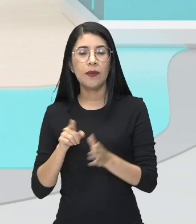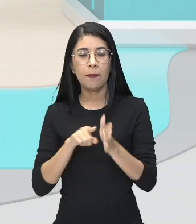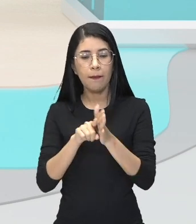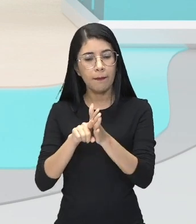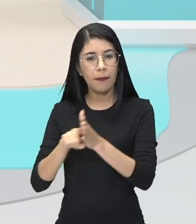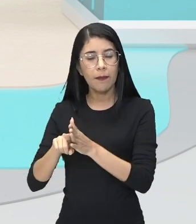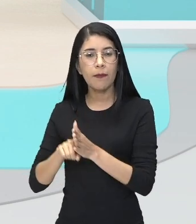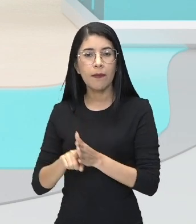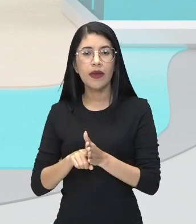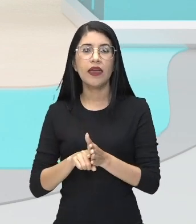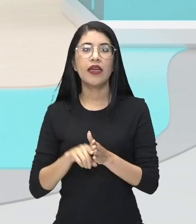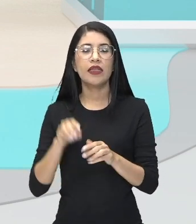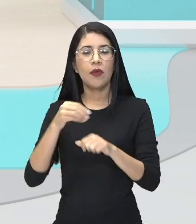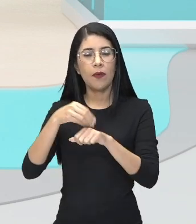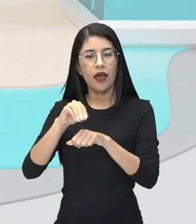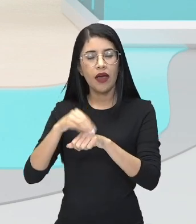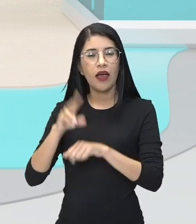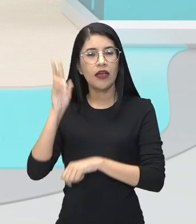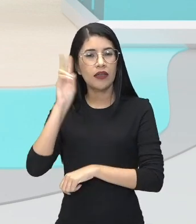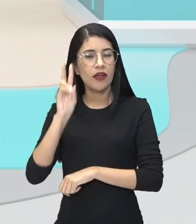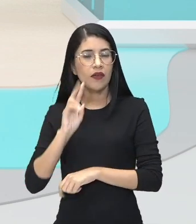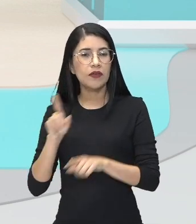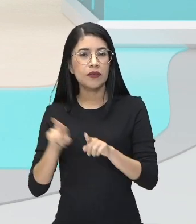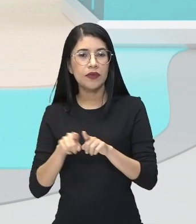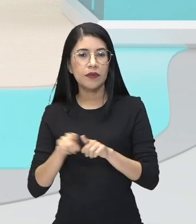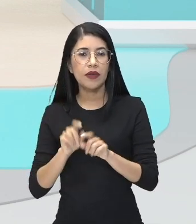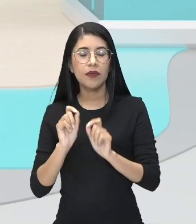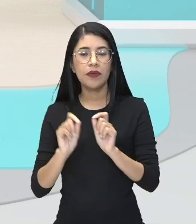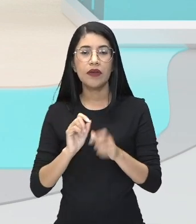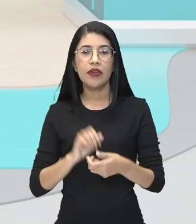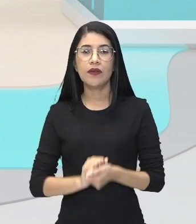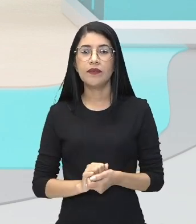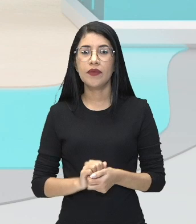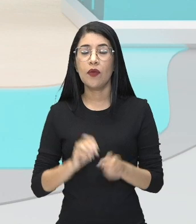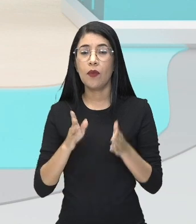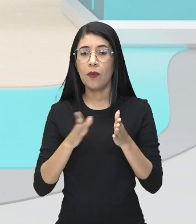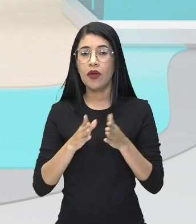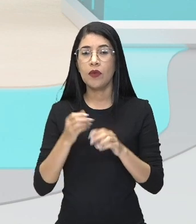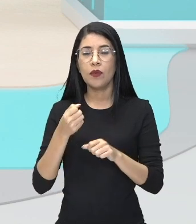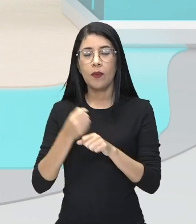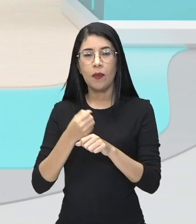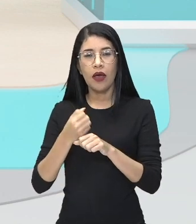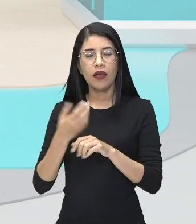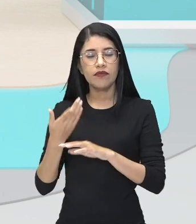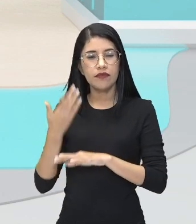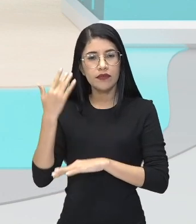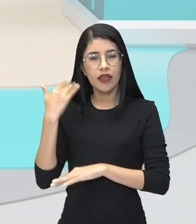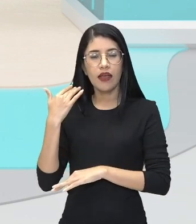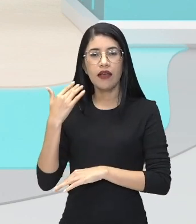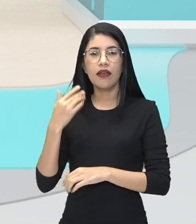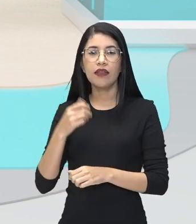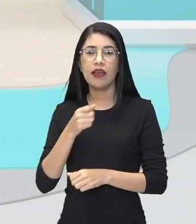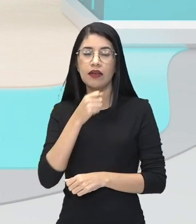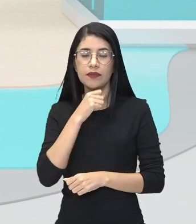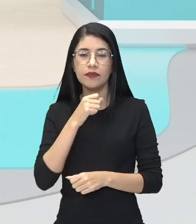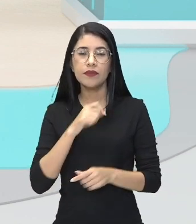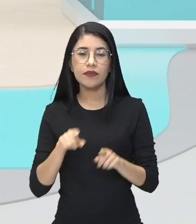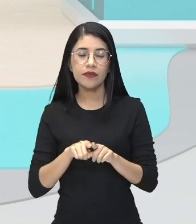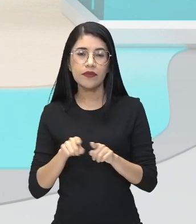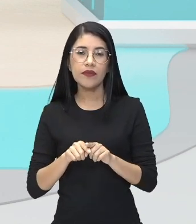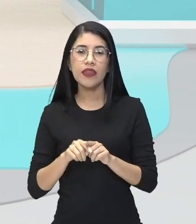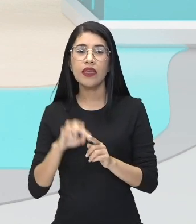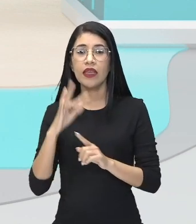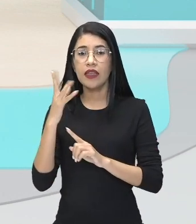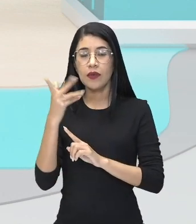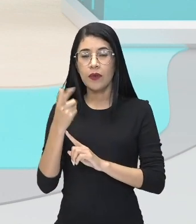né, pelos arqueólogos, historiadores, que foi o período da pré-história e a arte no Egito Antigo. O período